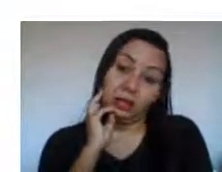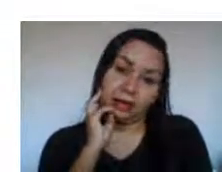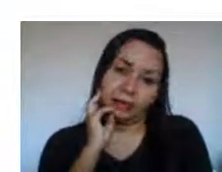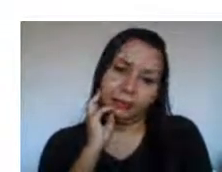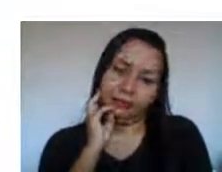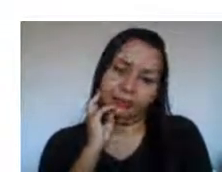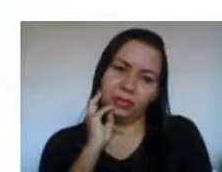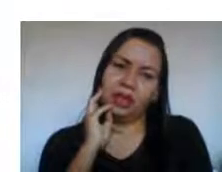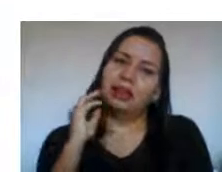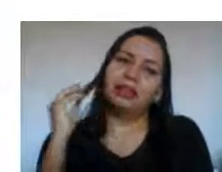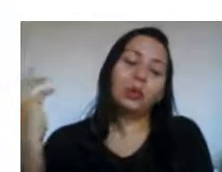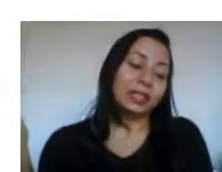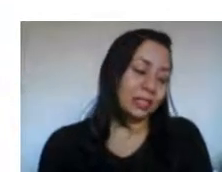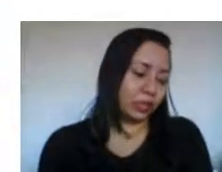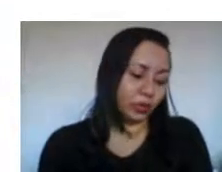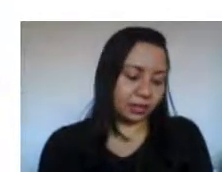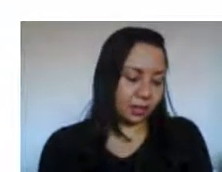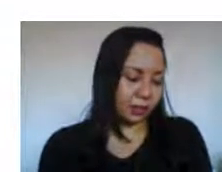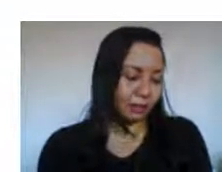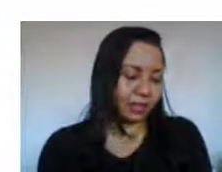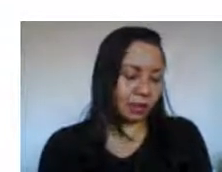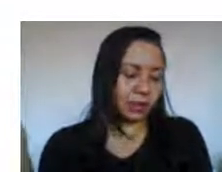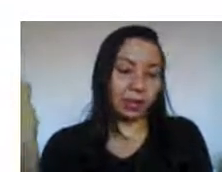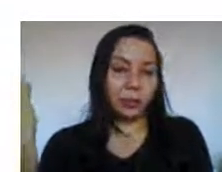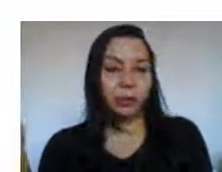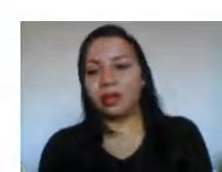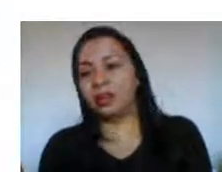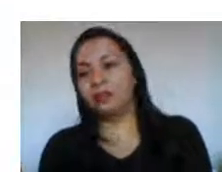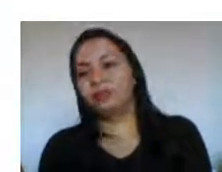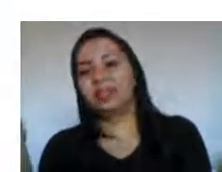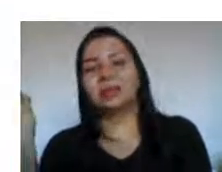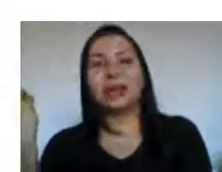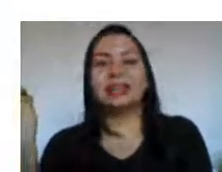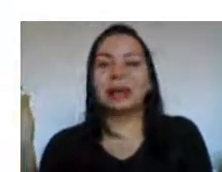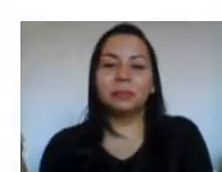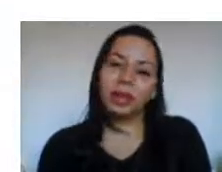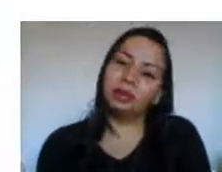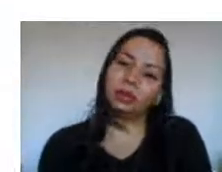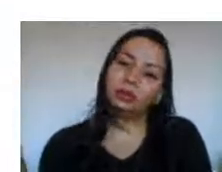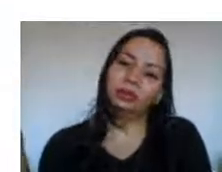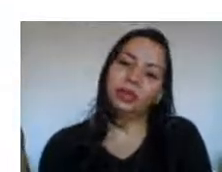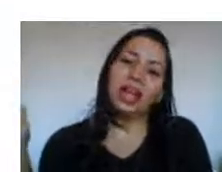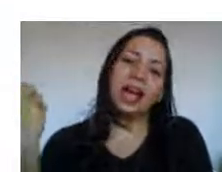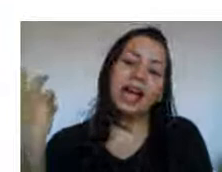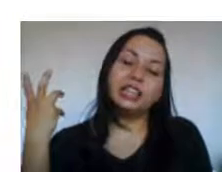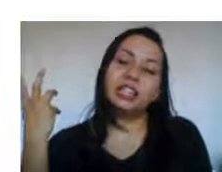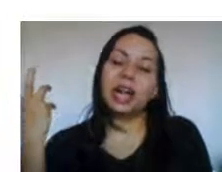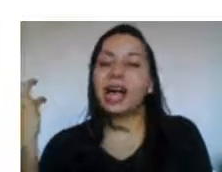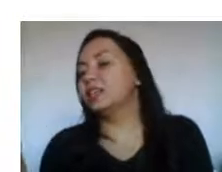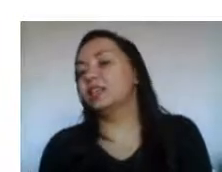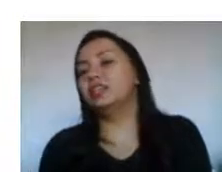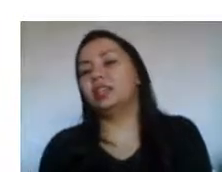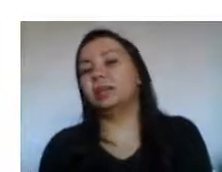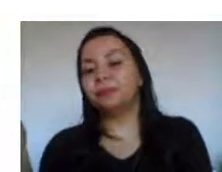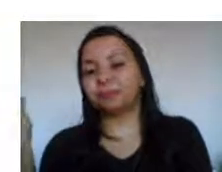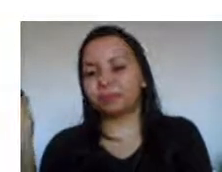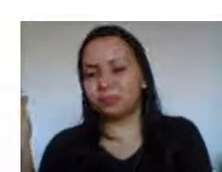o que leva. Uma desertificação, ela vai ser causada pelo quê? Desmatamento. A